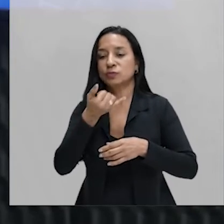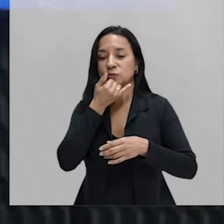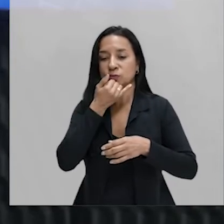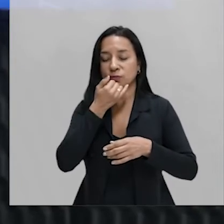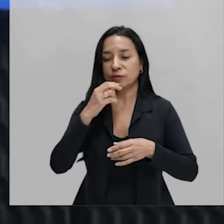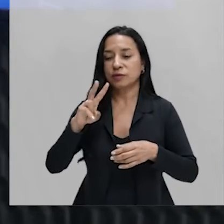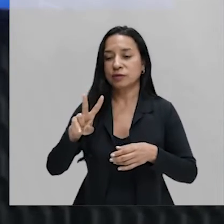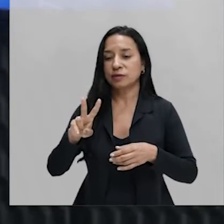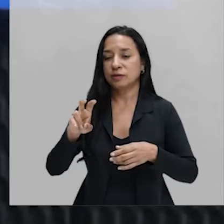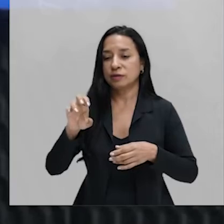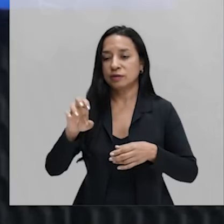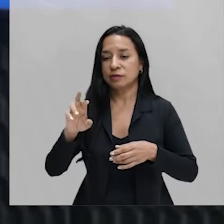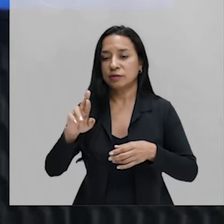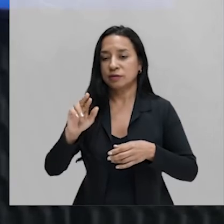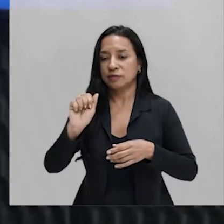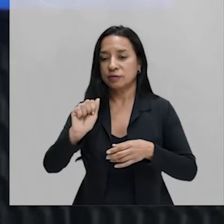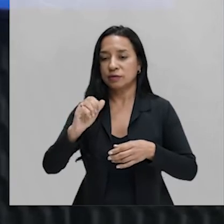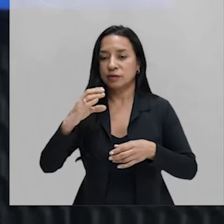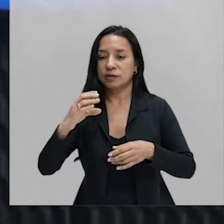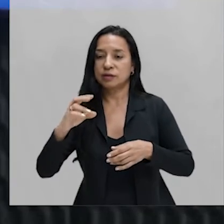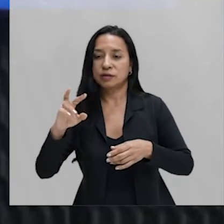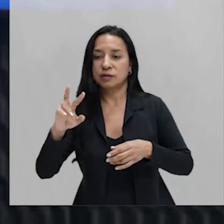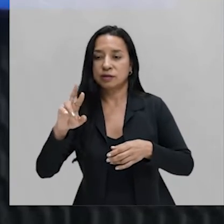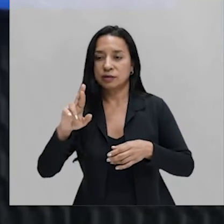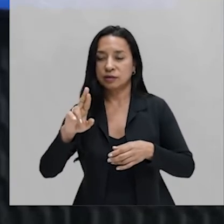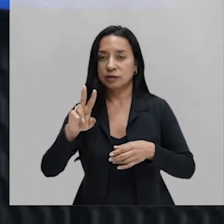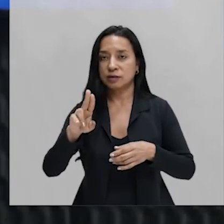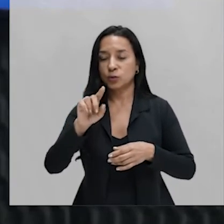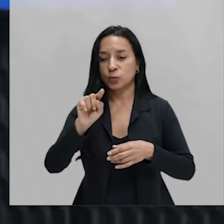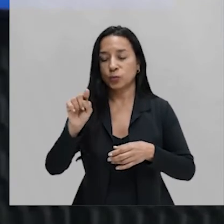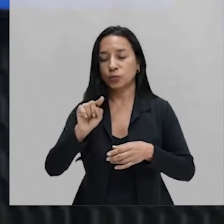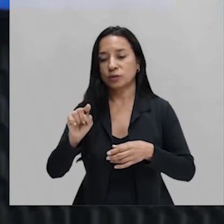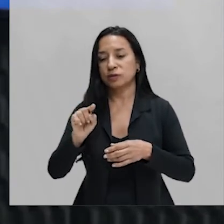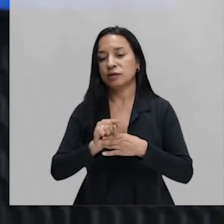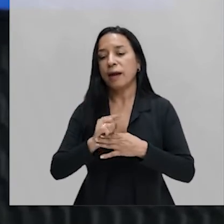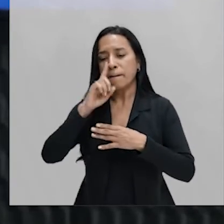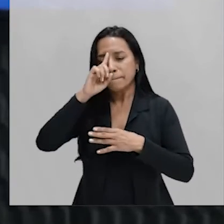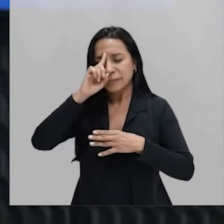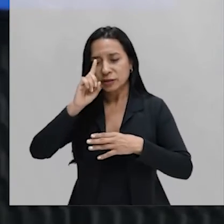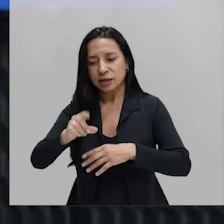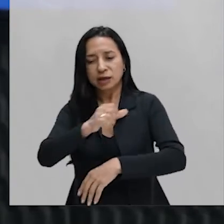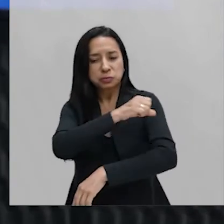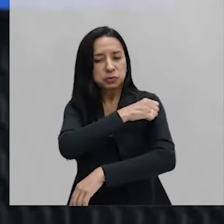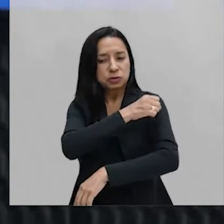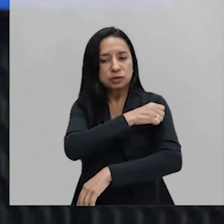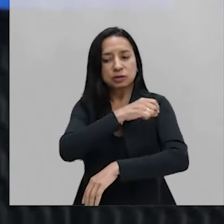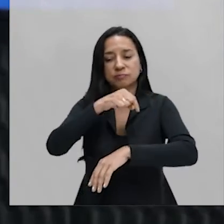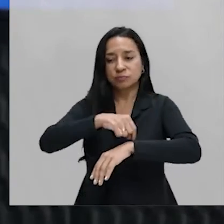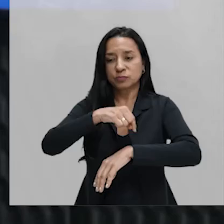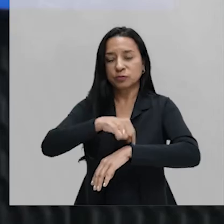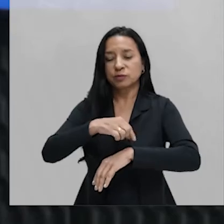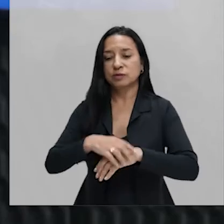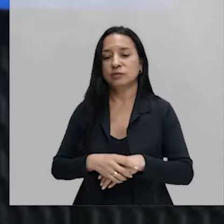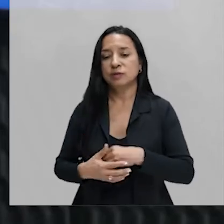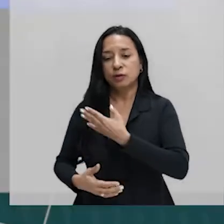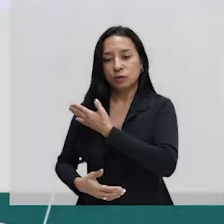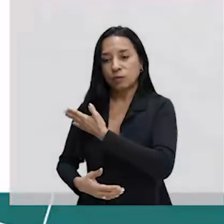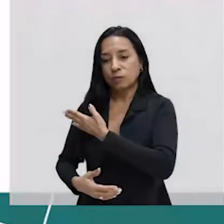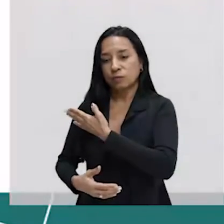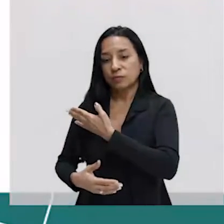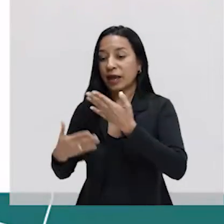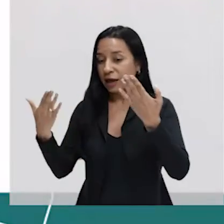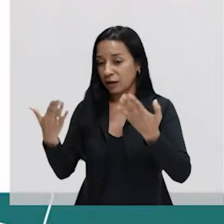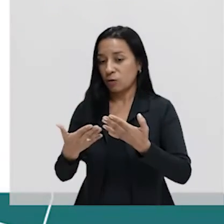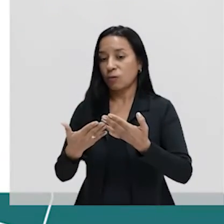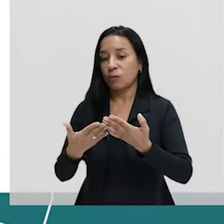São Paulo daquele período. Lamentavelmente, o prédio está nesse estado aqui, o prédio foi tombado, né, o prédio em